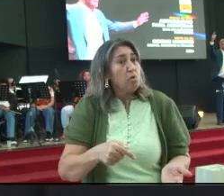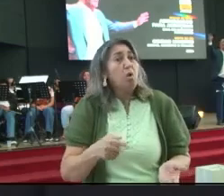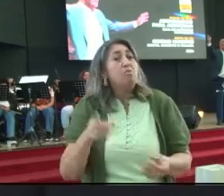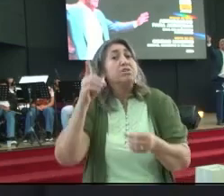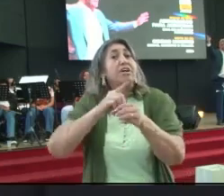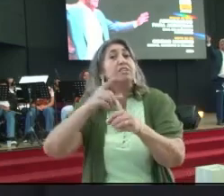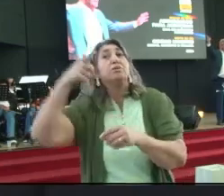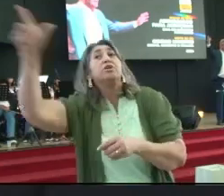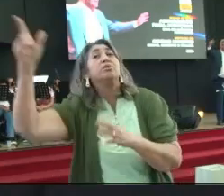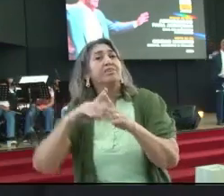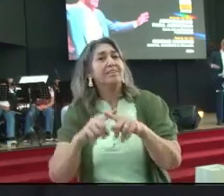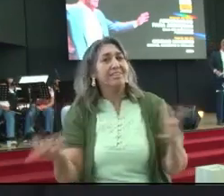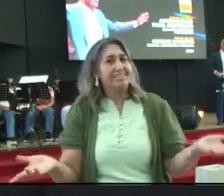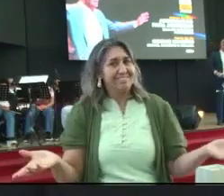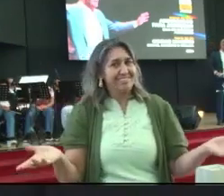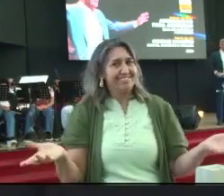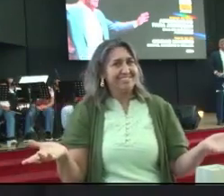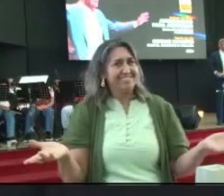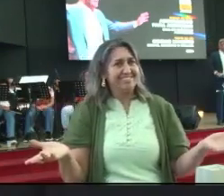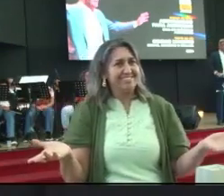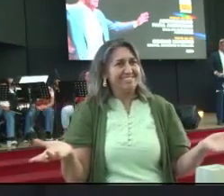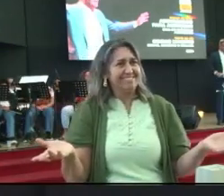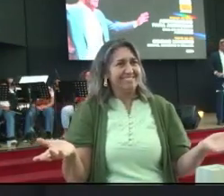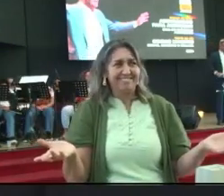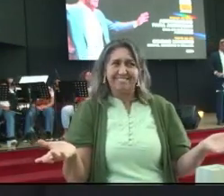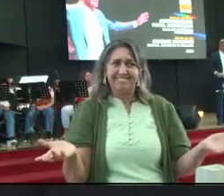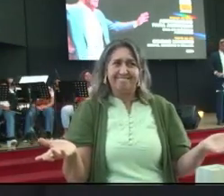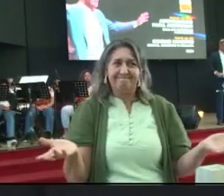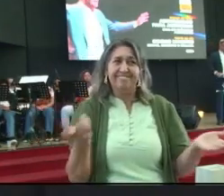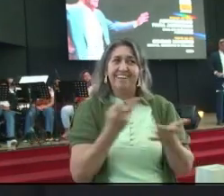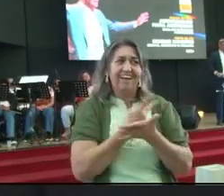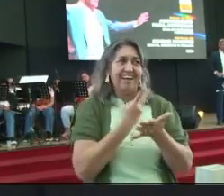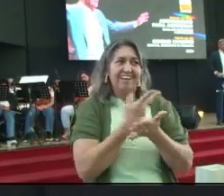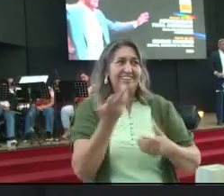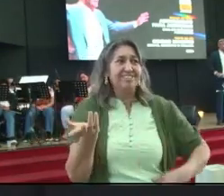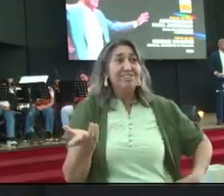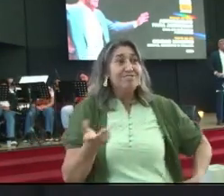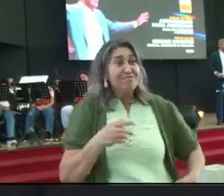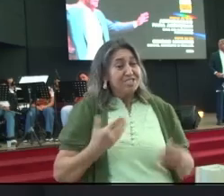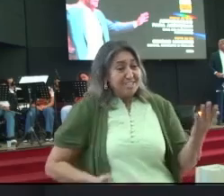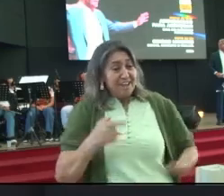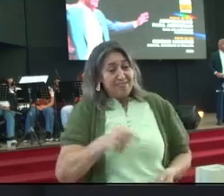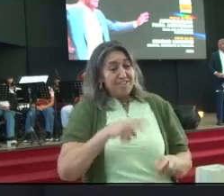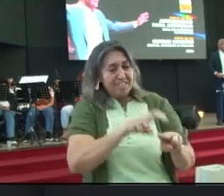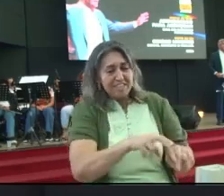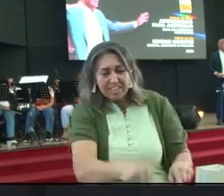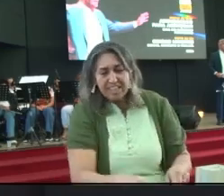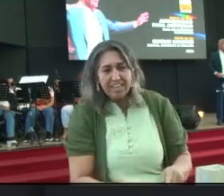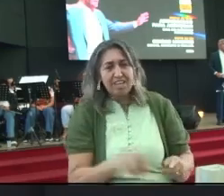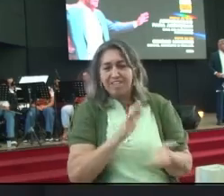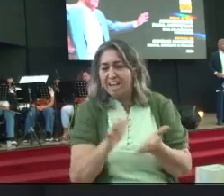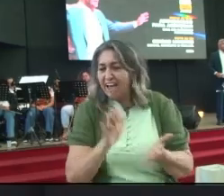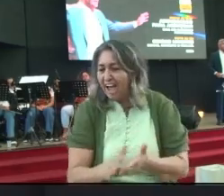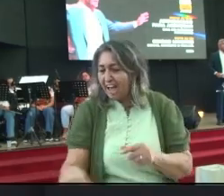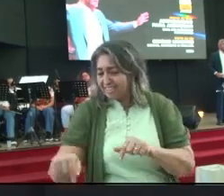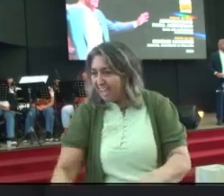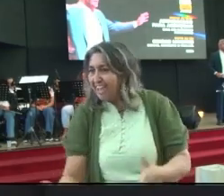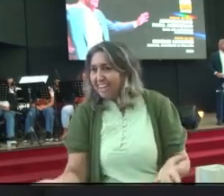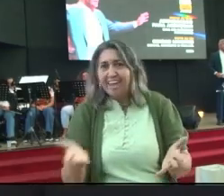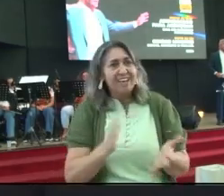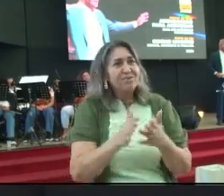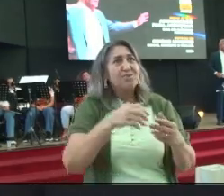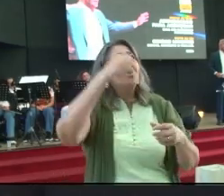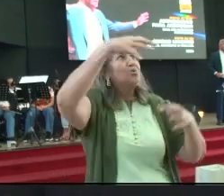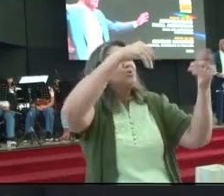tem que investir. Esse mês nós já reformamos 2 telhados de